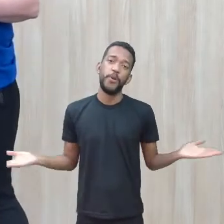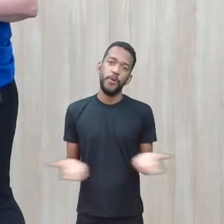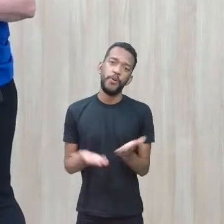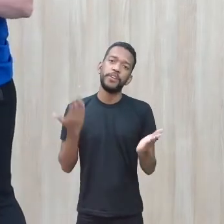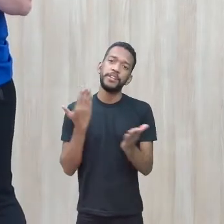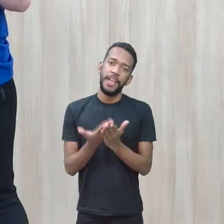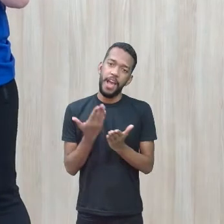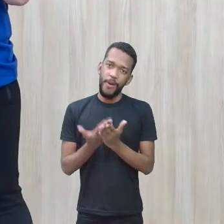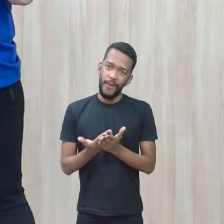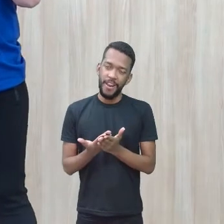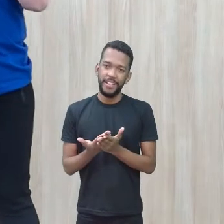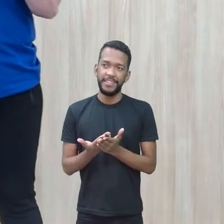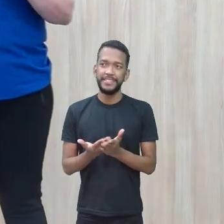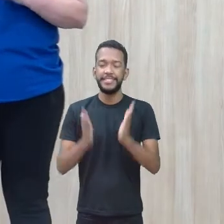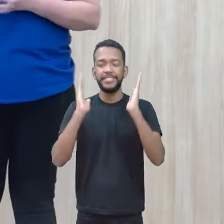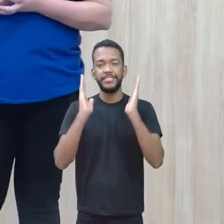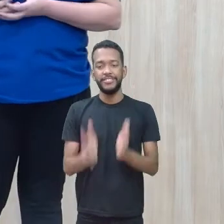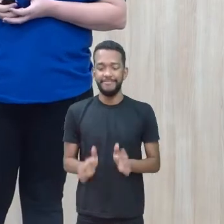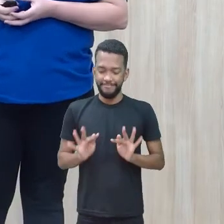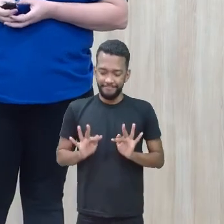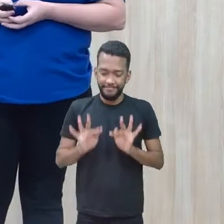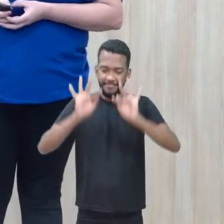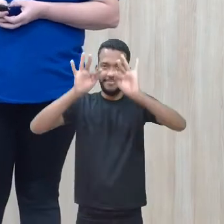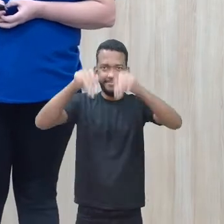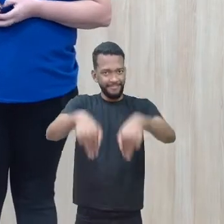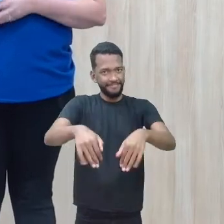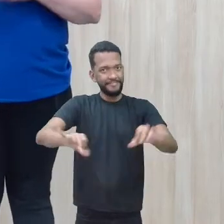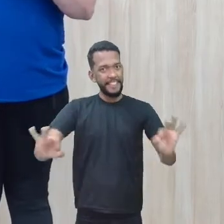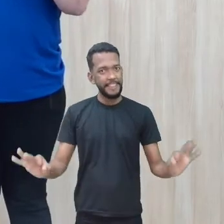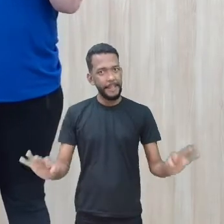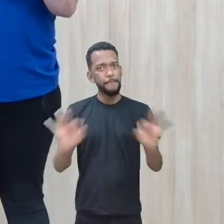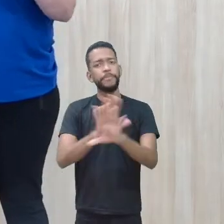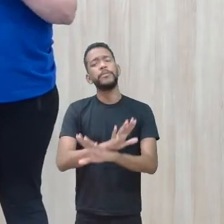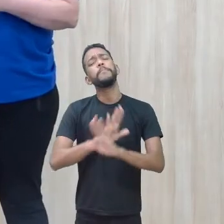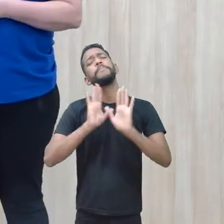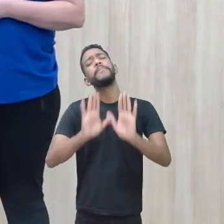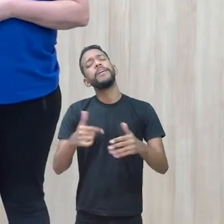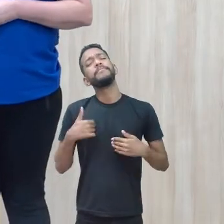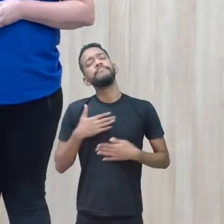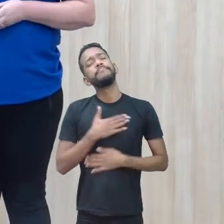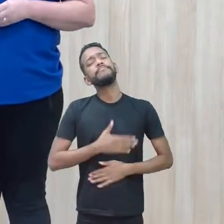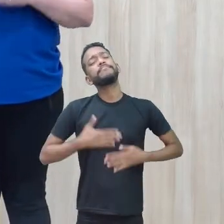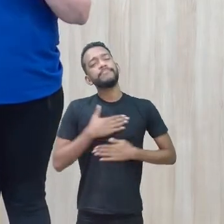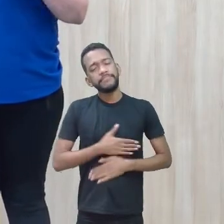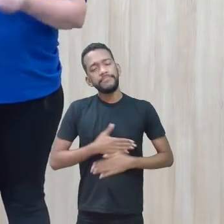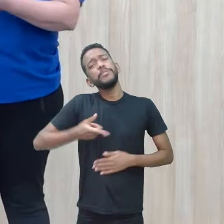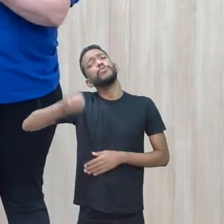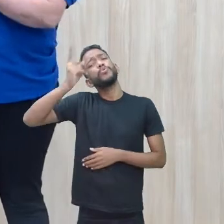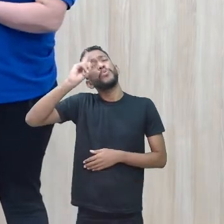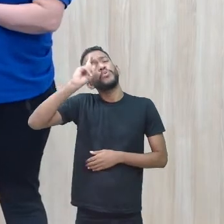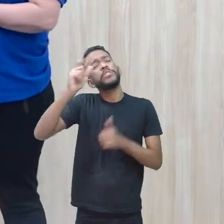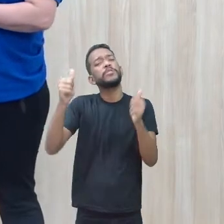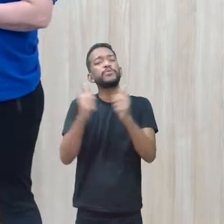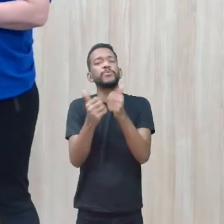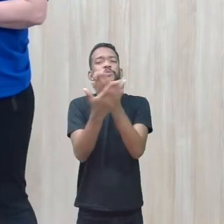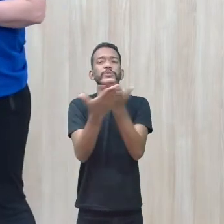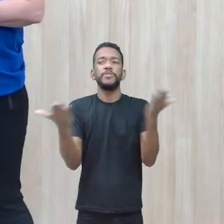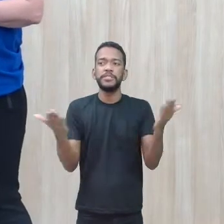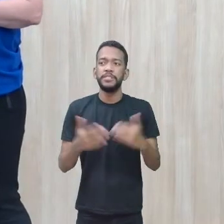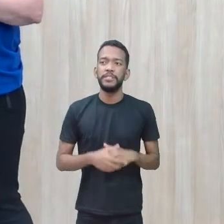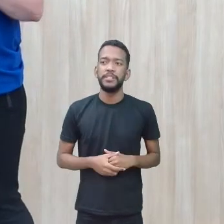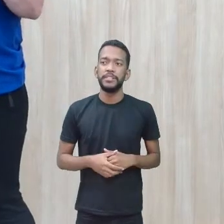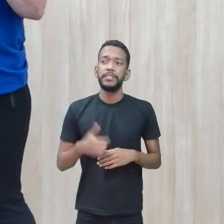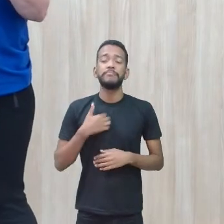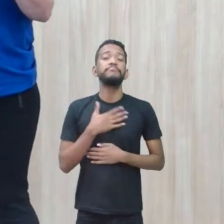ela está, não é, terminando, mas é uma alegria muito grande estar aqui todos os dias com vocês. E